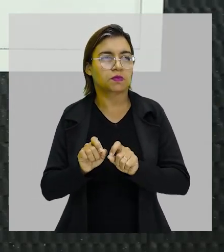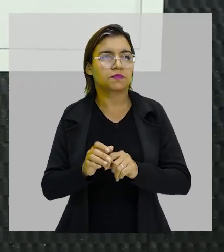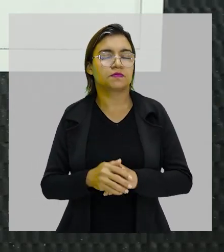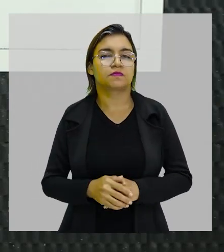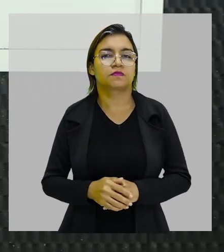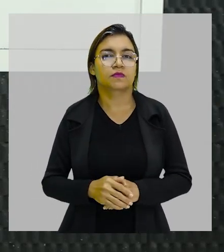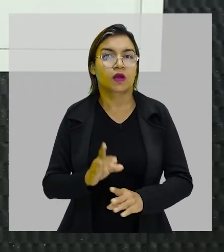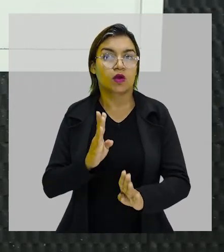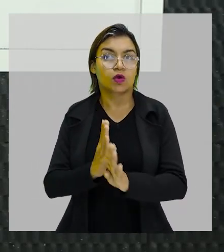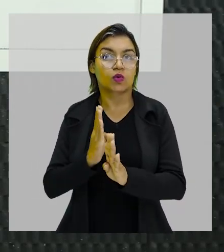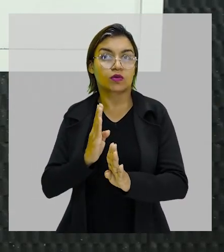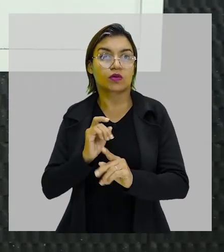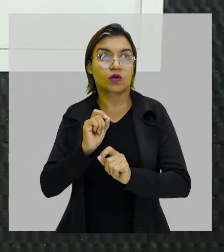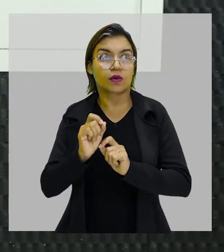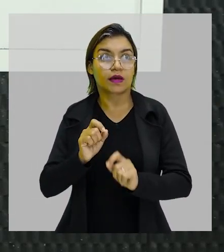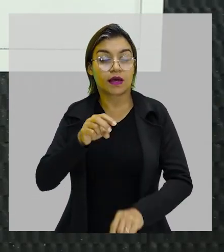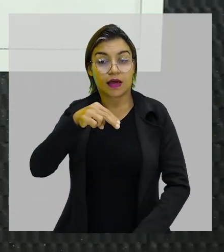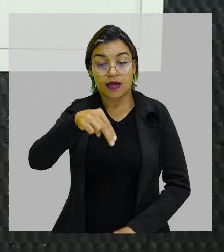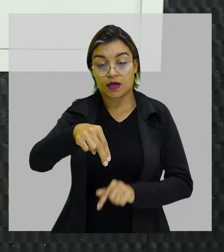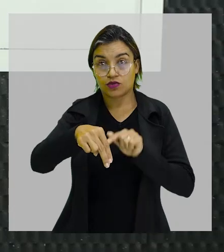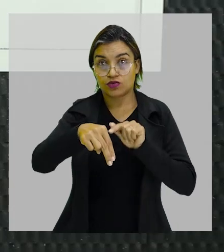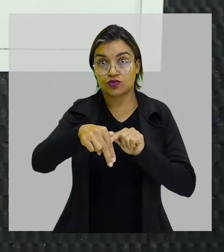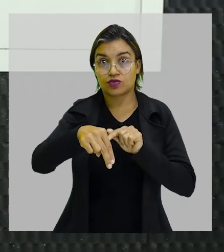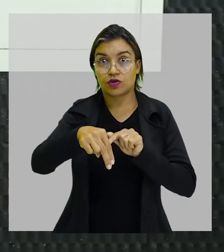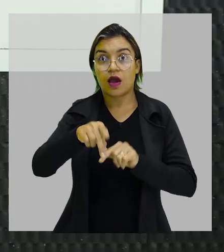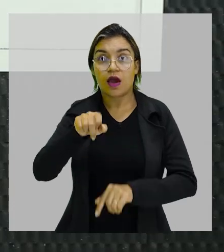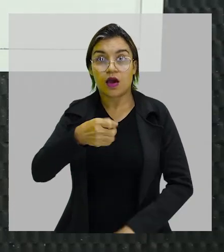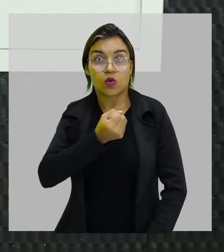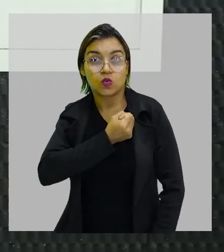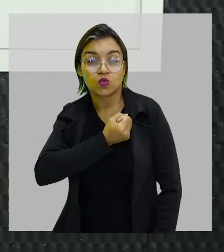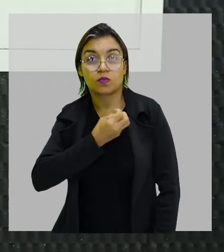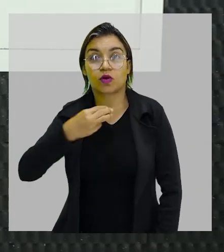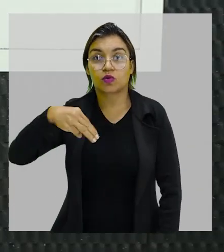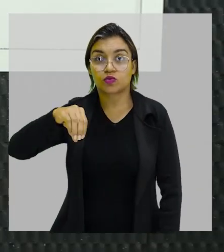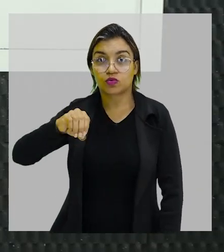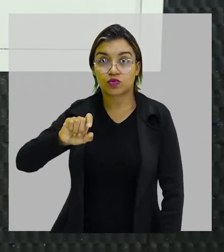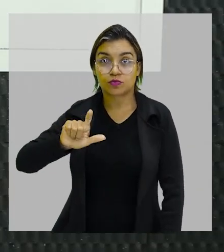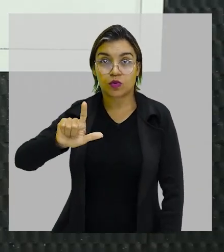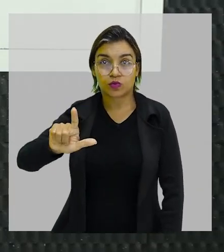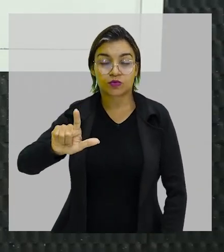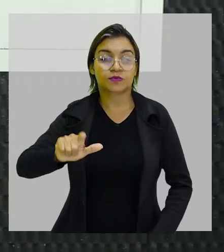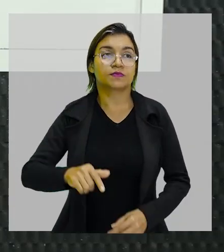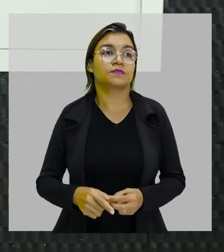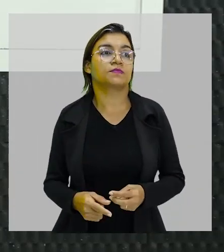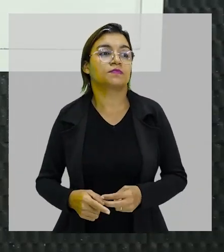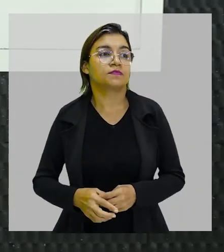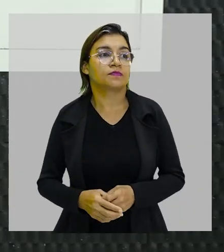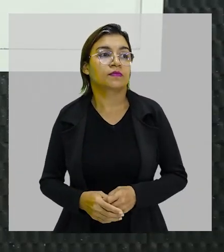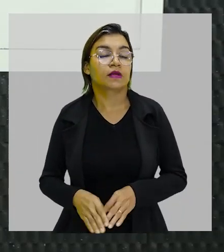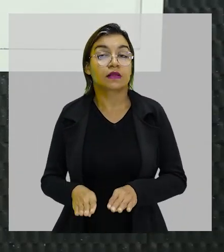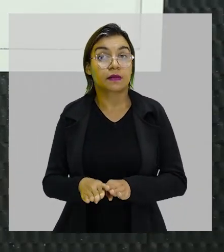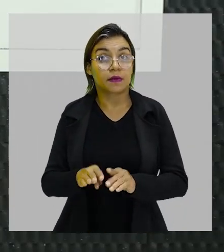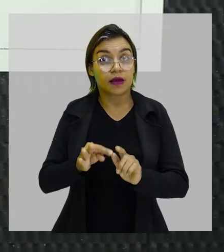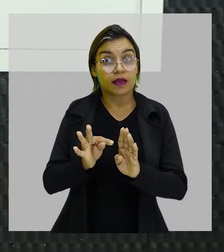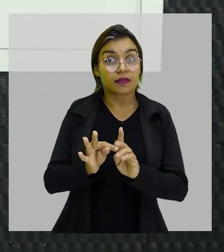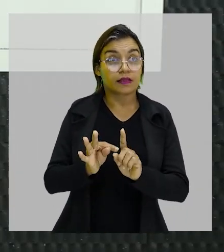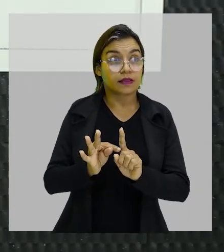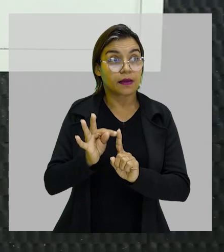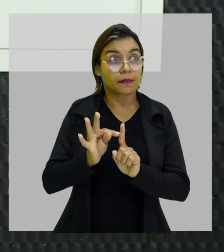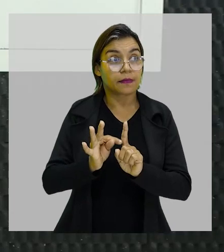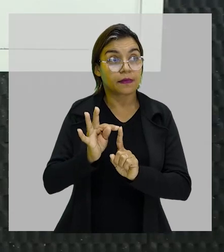Nós vamos encontrar o N, que é o número de mols, tá ok? No início da questão. E a temperatura está